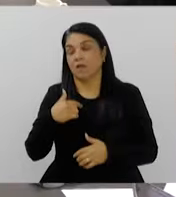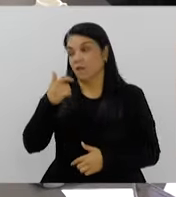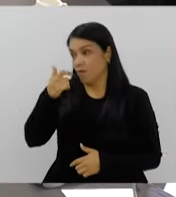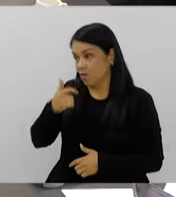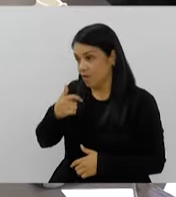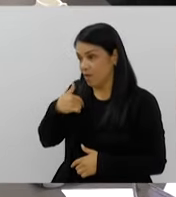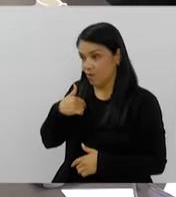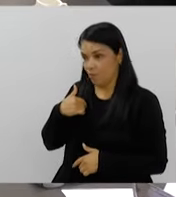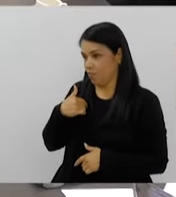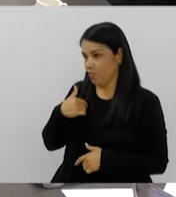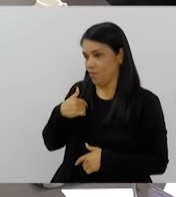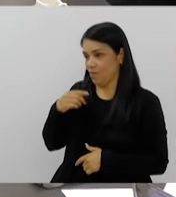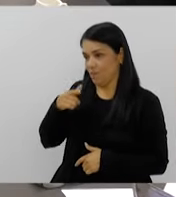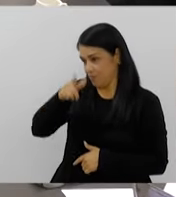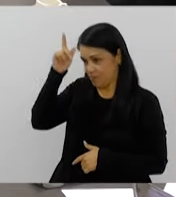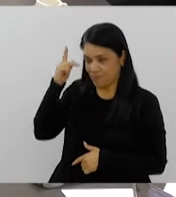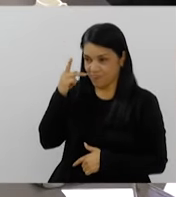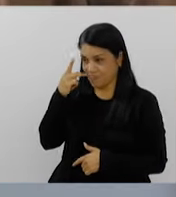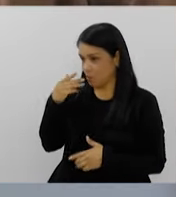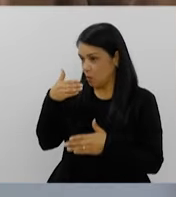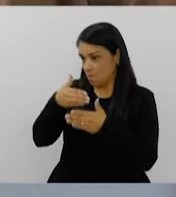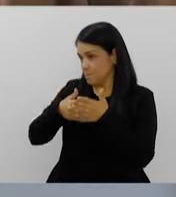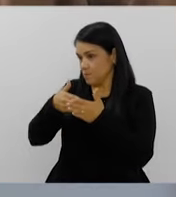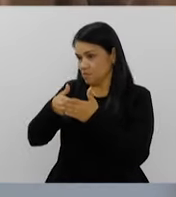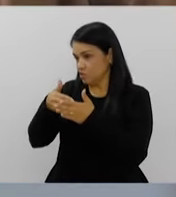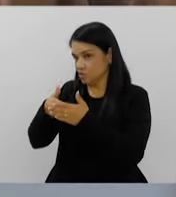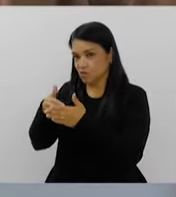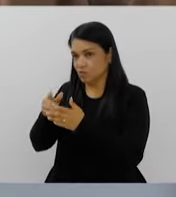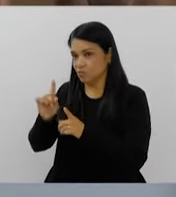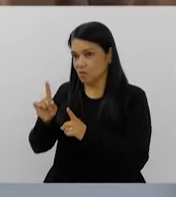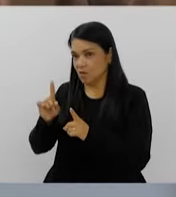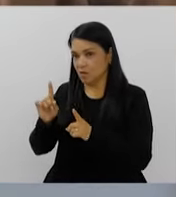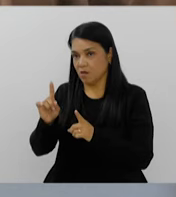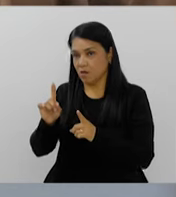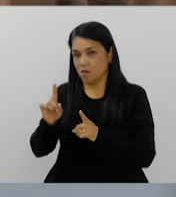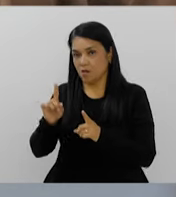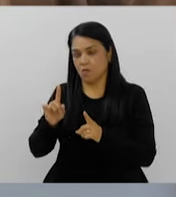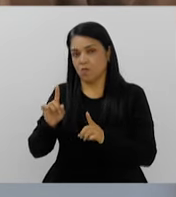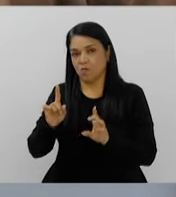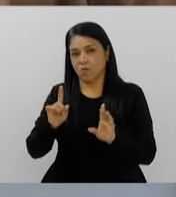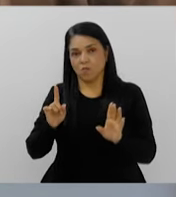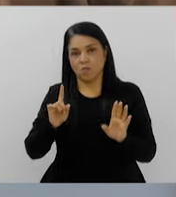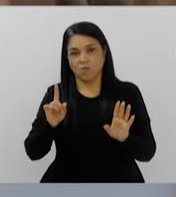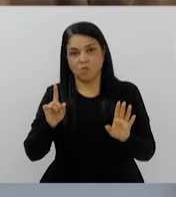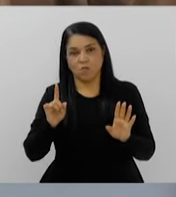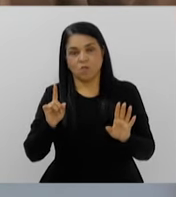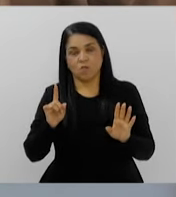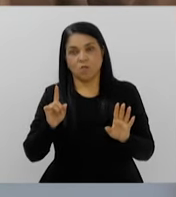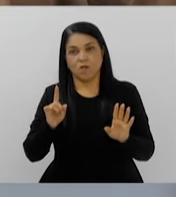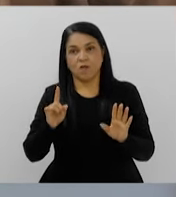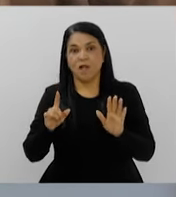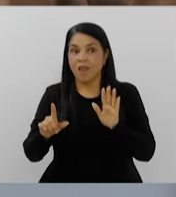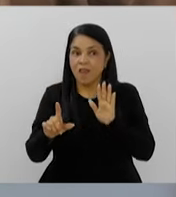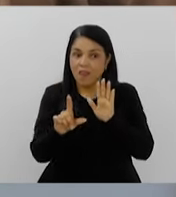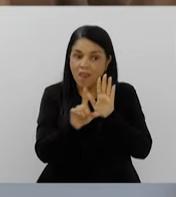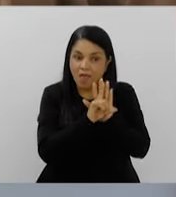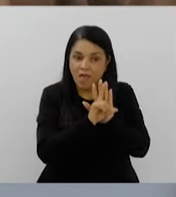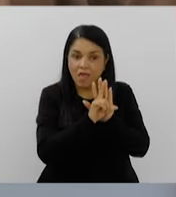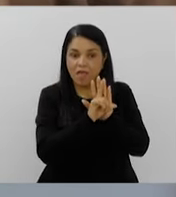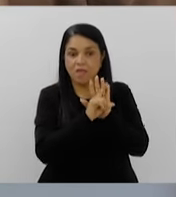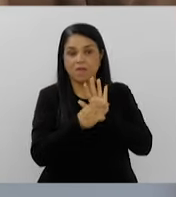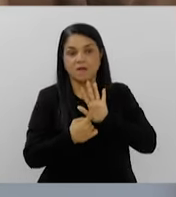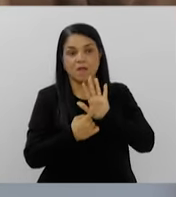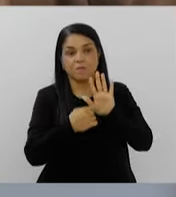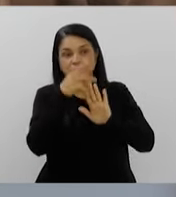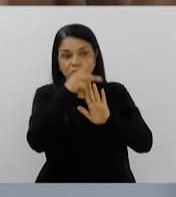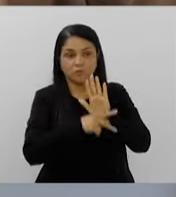Eu não estou criando impeditivo de tramitar esse, não. Nenhum impeditivo. É de lei. O cara apresentou o projeto, ele tem